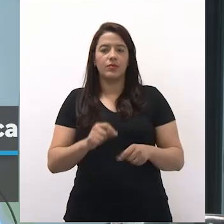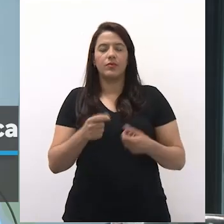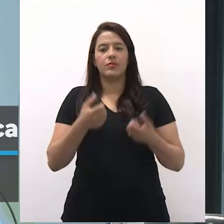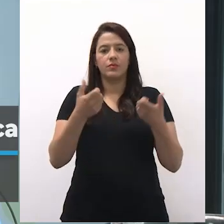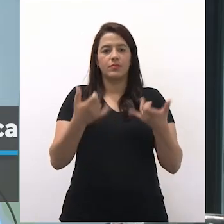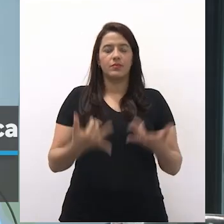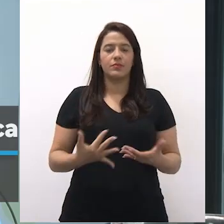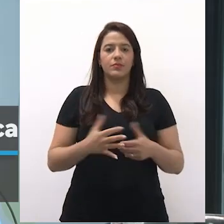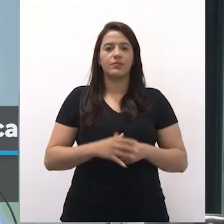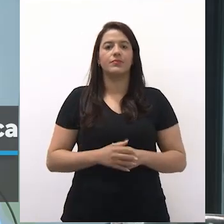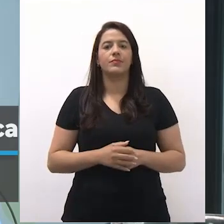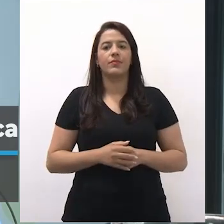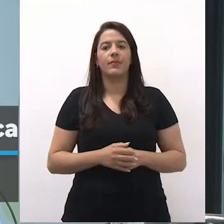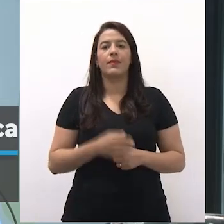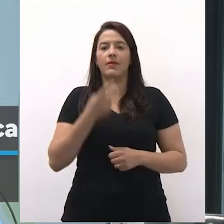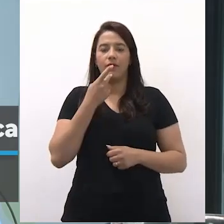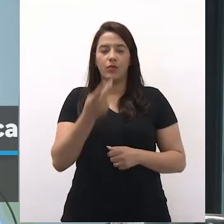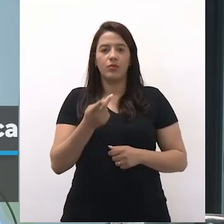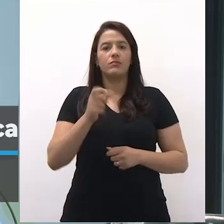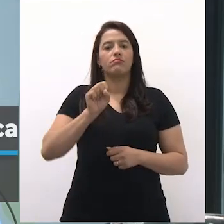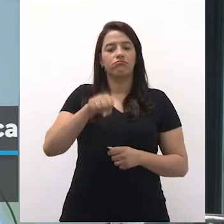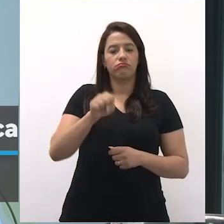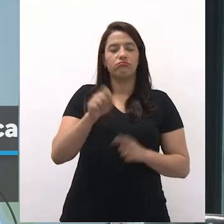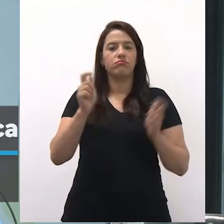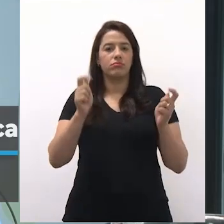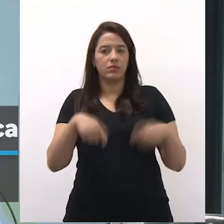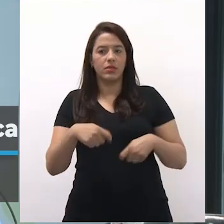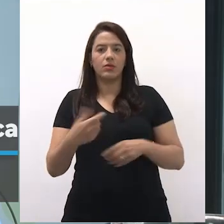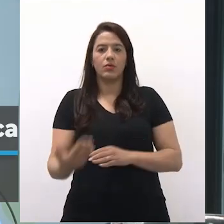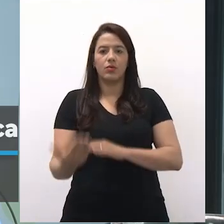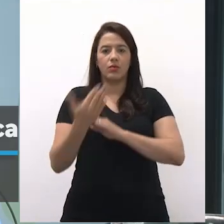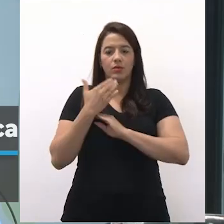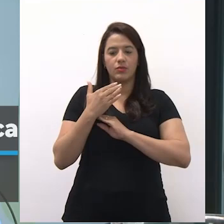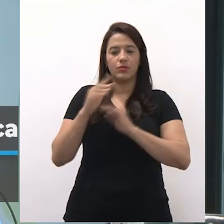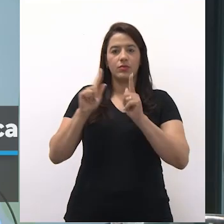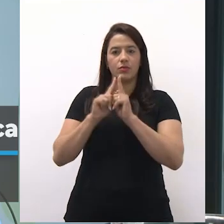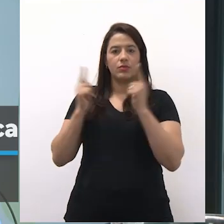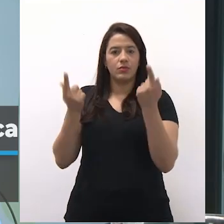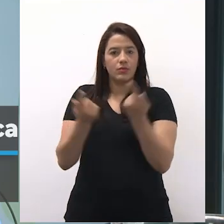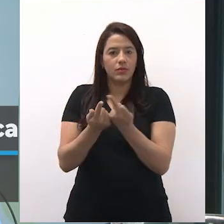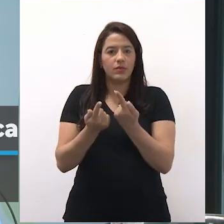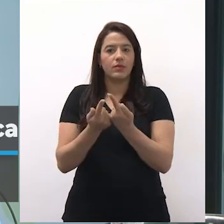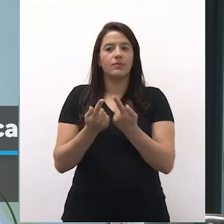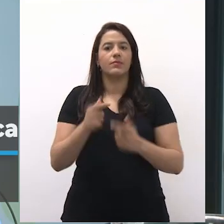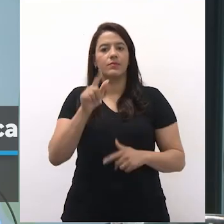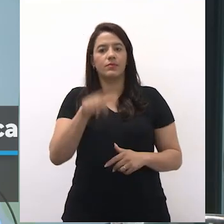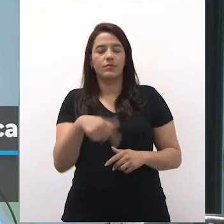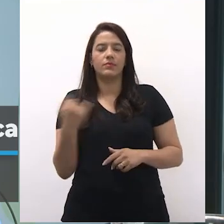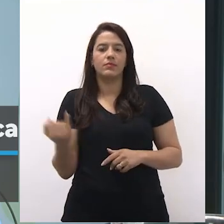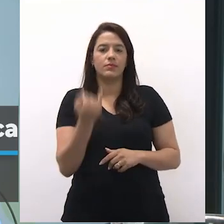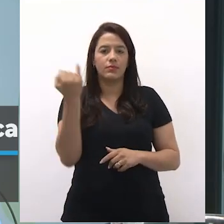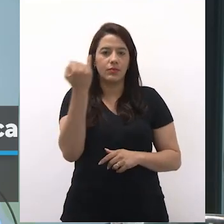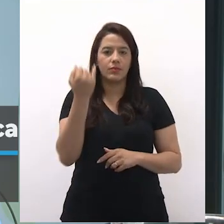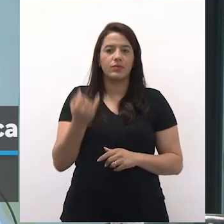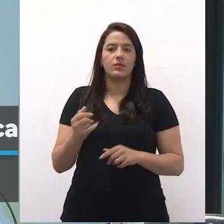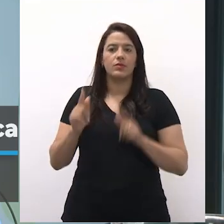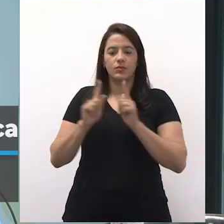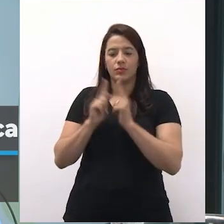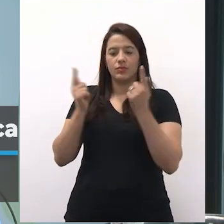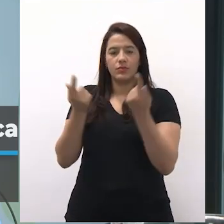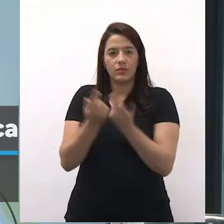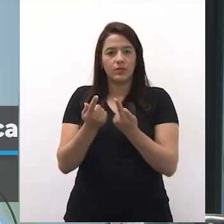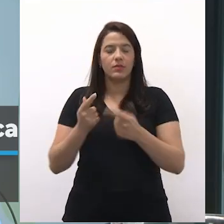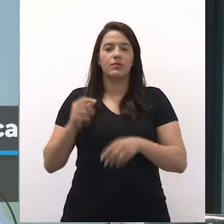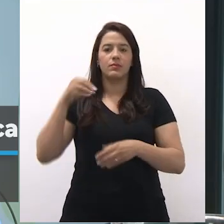interessante. Foi possível sim com a ajuda do Grêmio, né? A importância da atuação do Grêmio